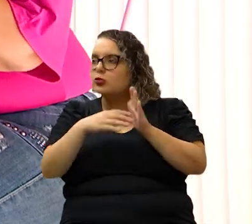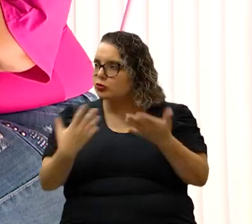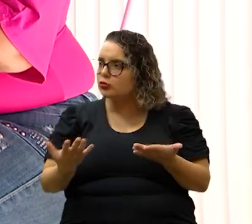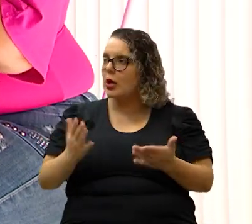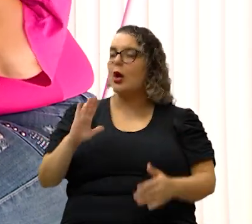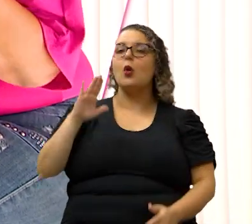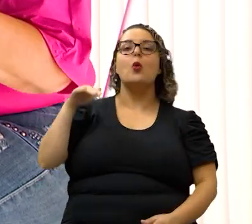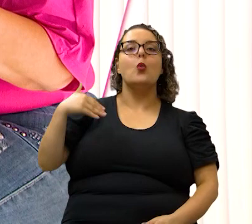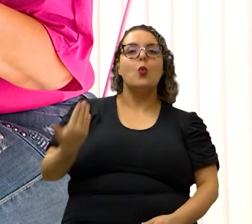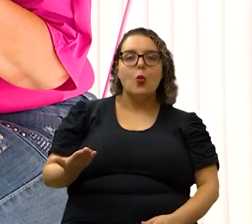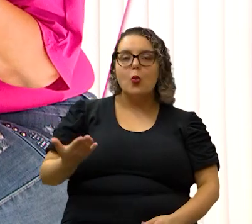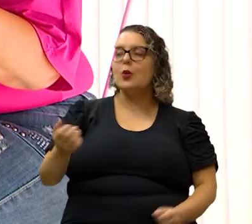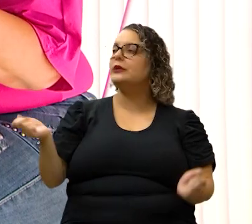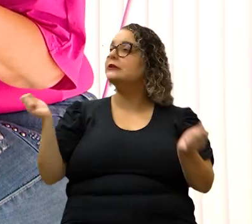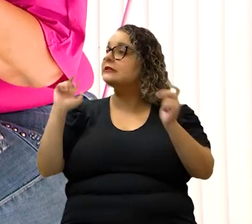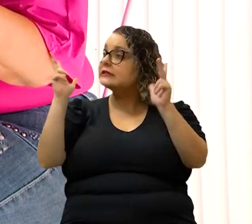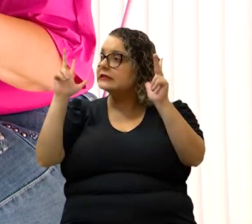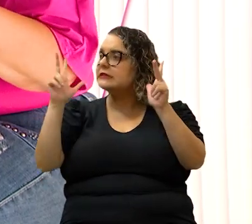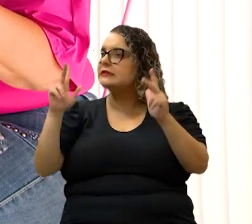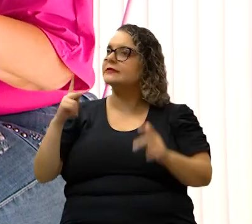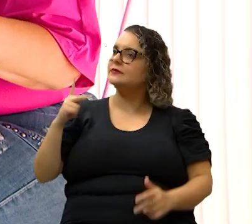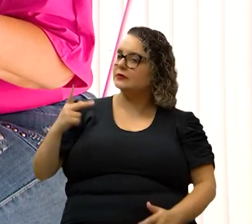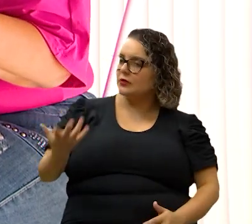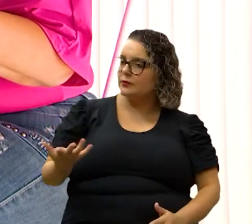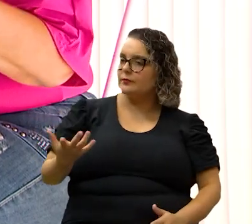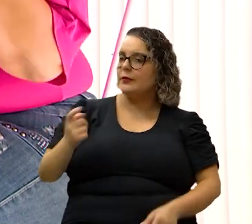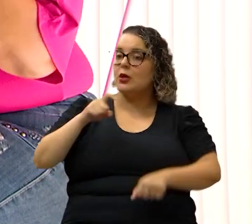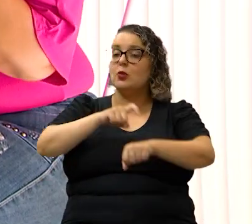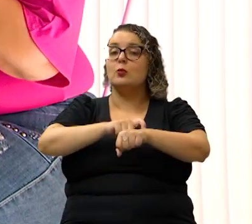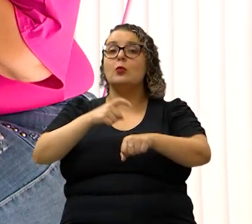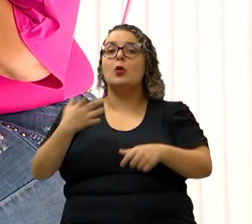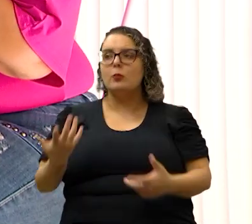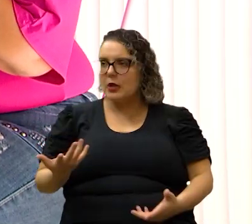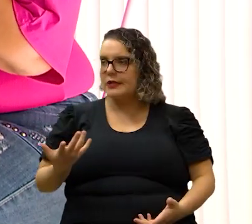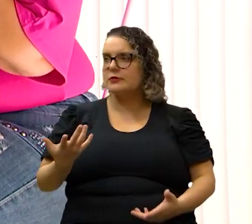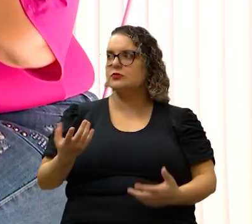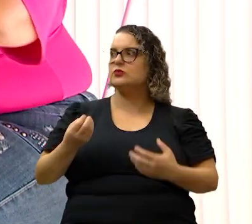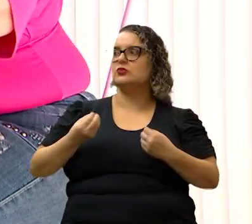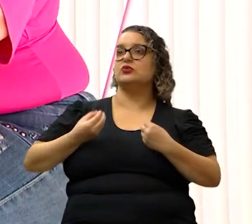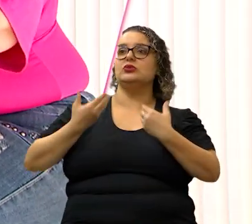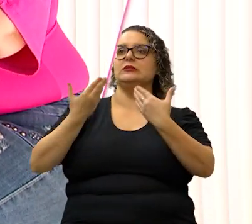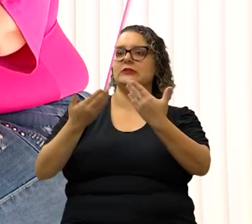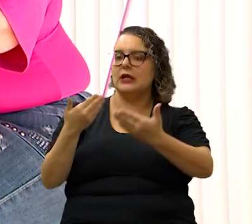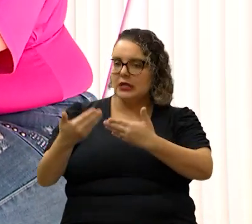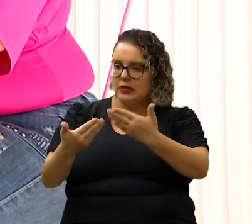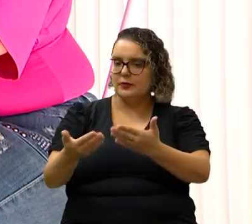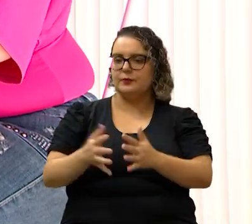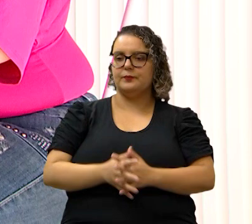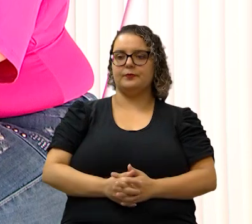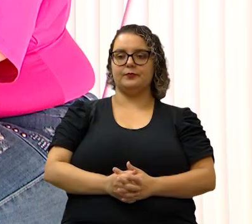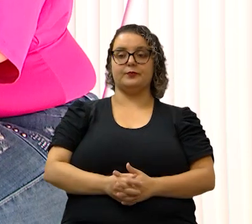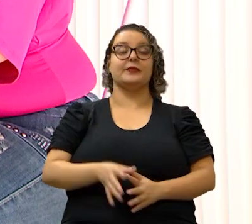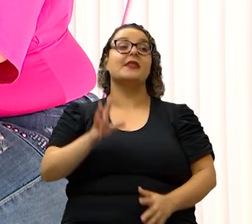conceito. Quando, então, despertou em você que era a hora de dar esse